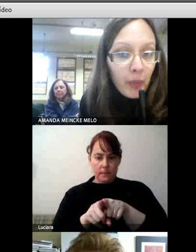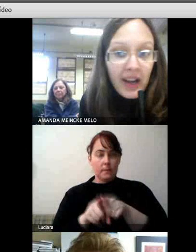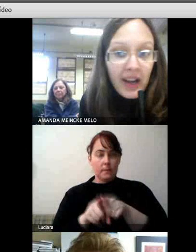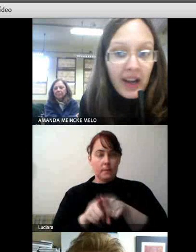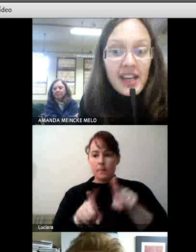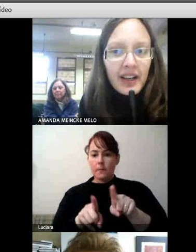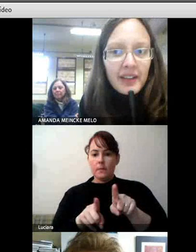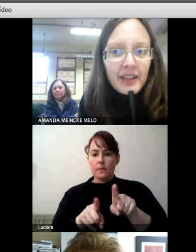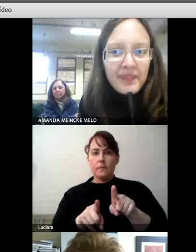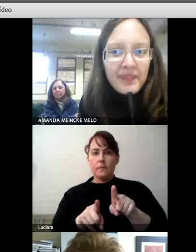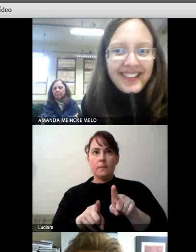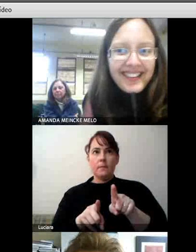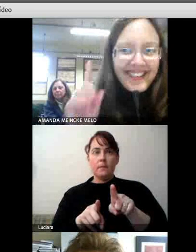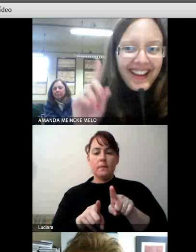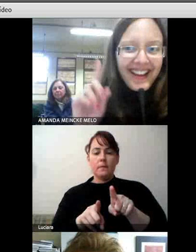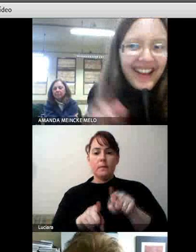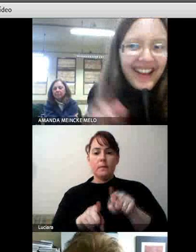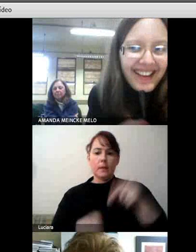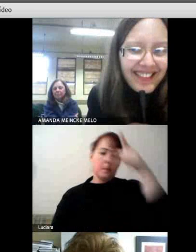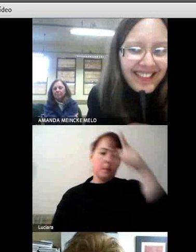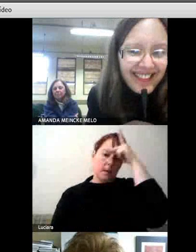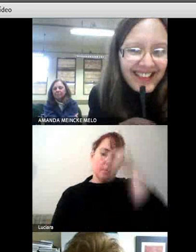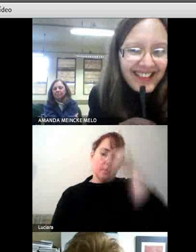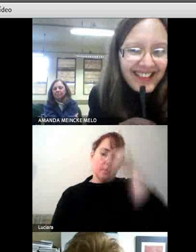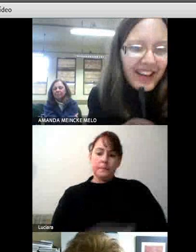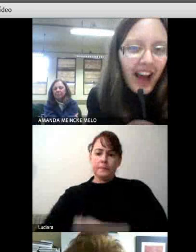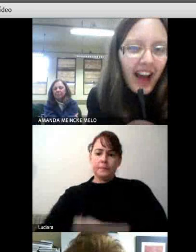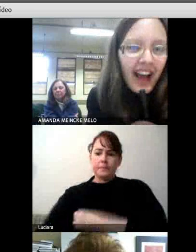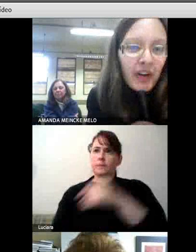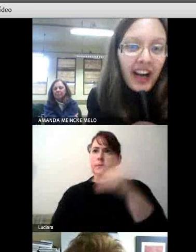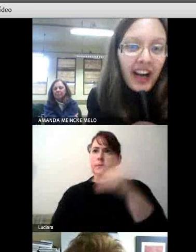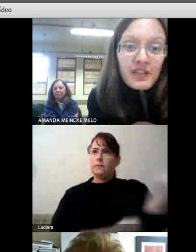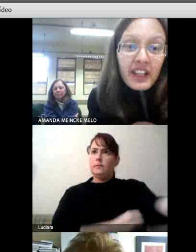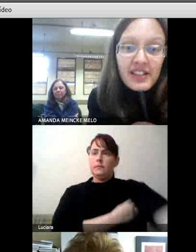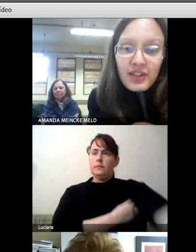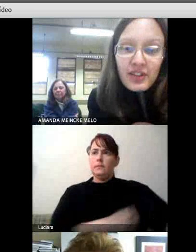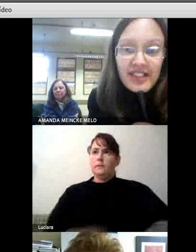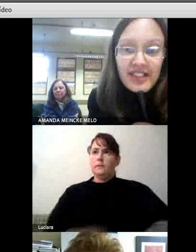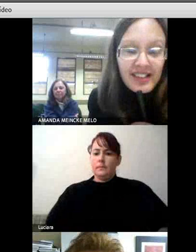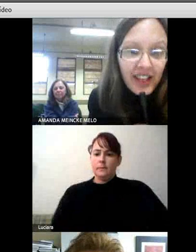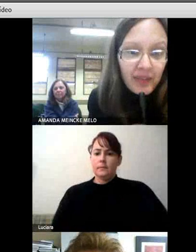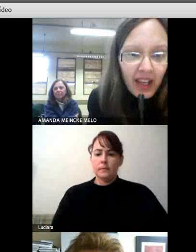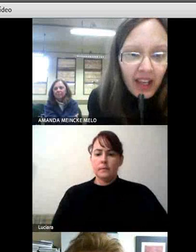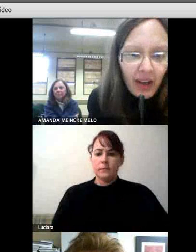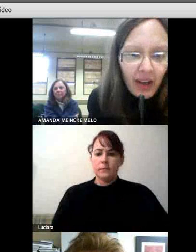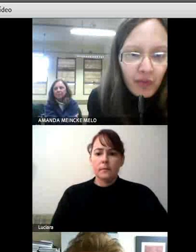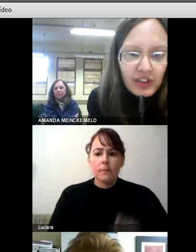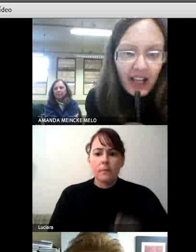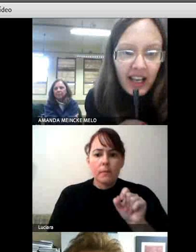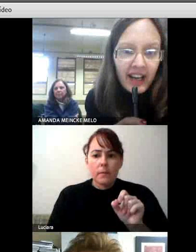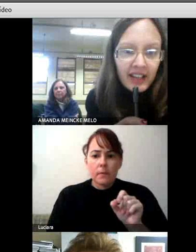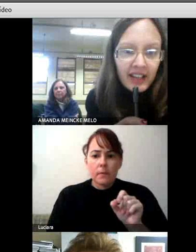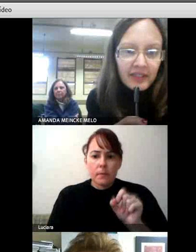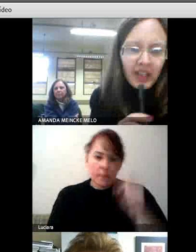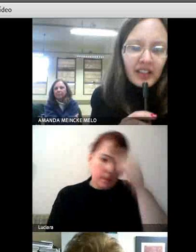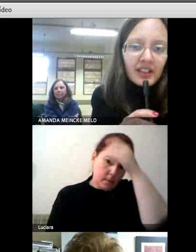para cima? Parece que o aluno sabe, ele não sabe. O Carlos Vinícius diz assim: professora